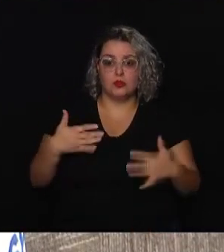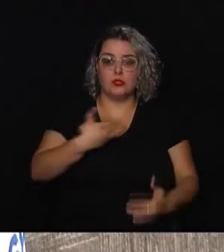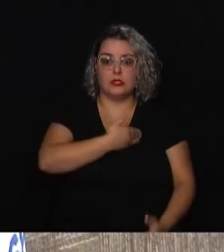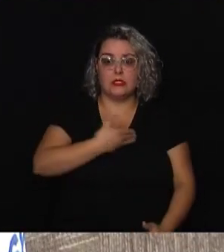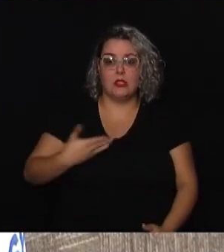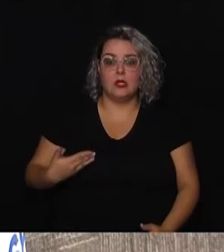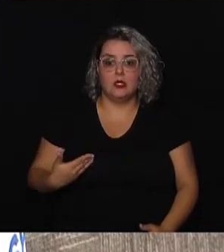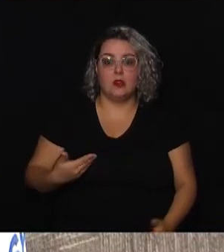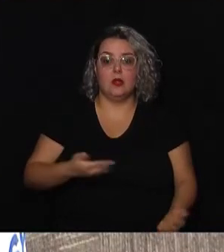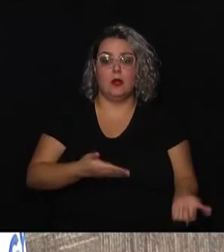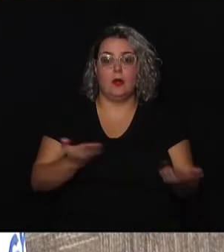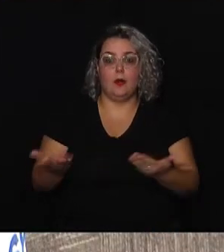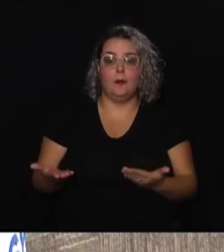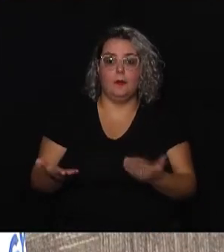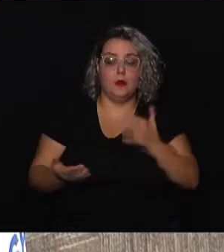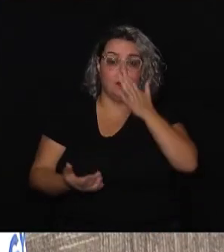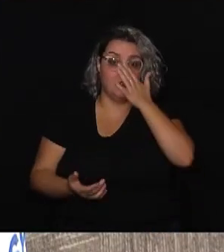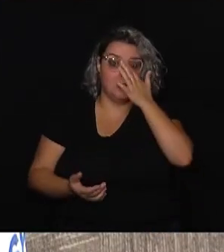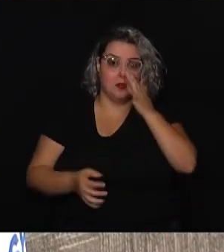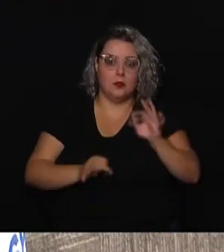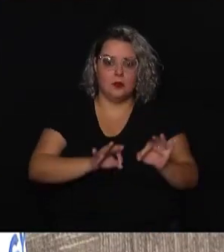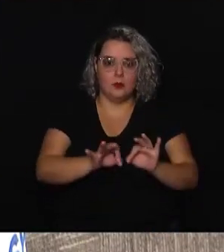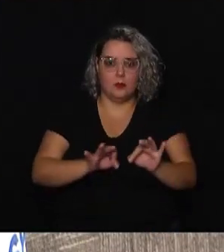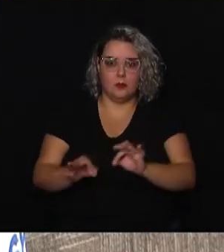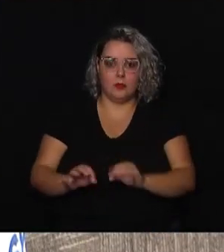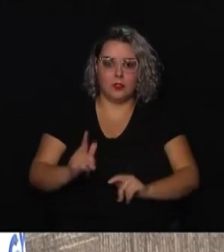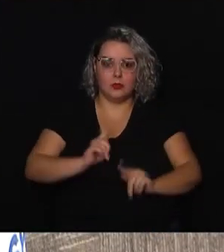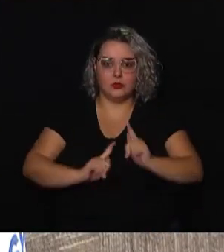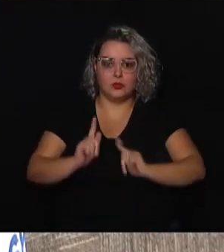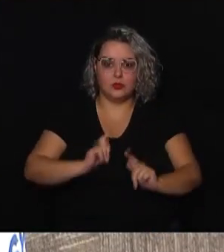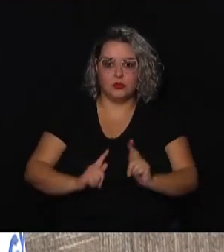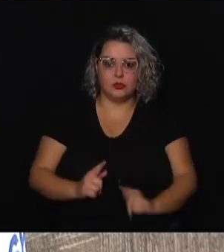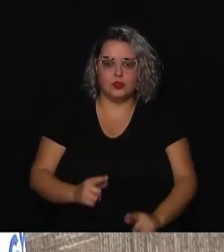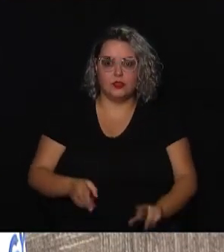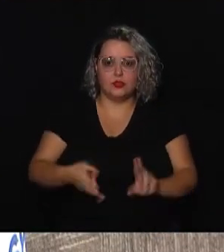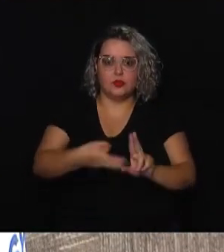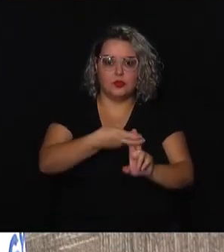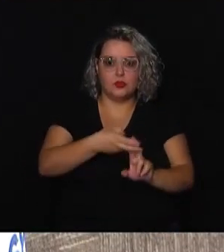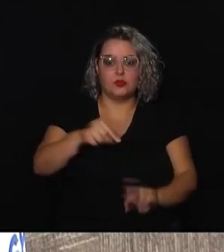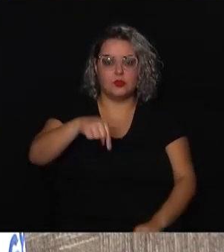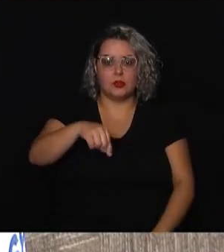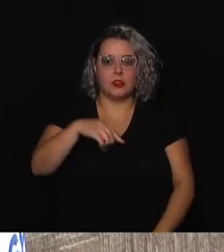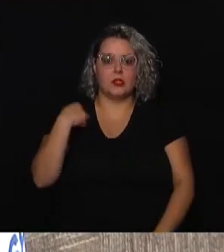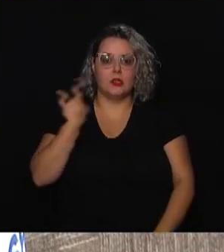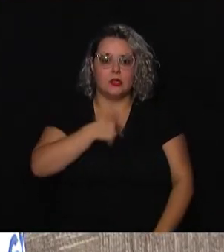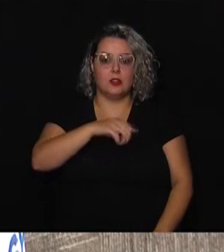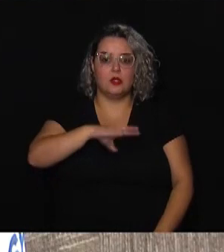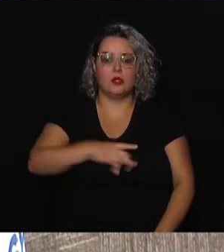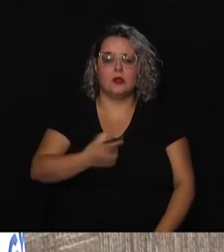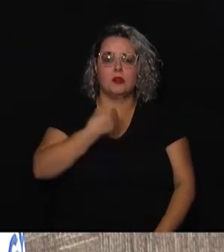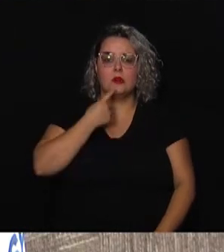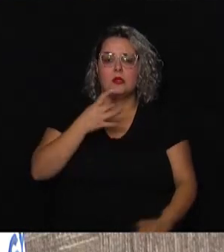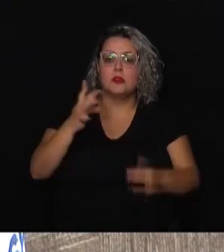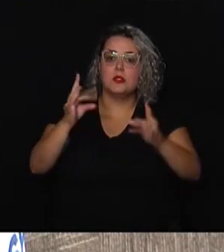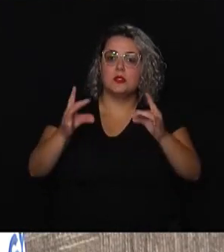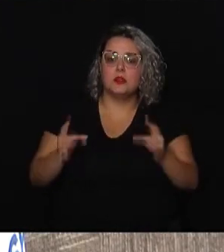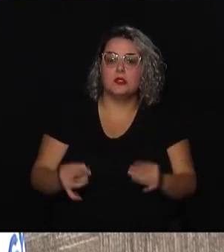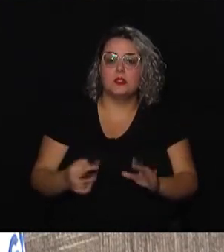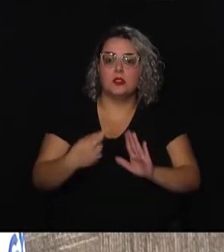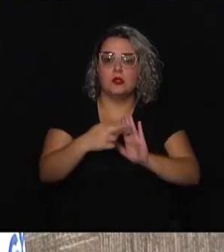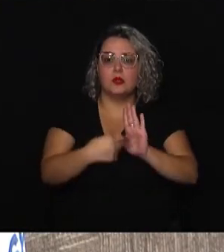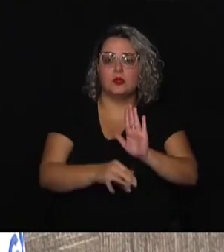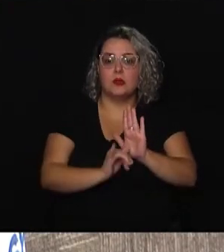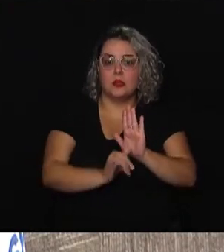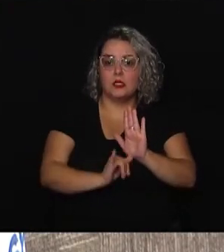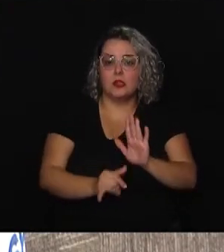aí apresentar pelo gestor do Sistema Único de Saúde, o SUS, aqui da nossa cidade, prestação de contas e o relatório detalhado